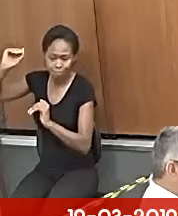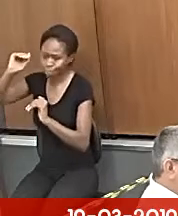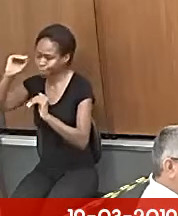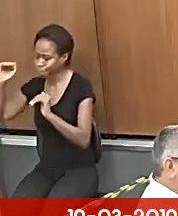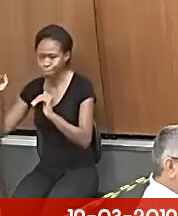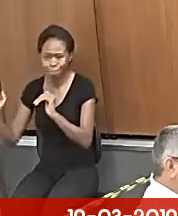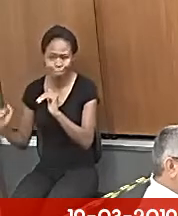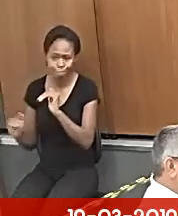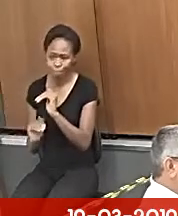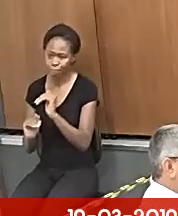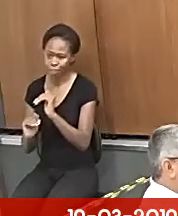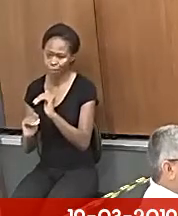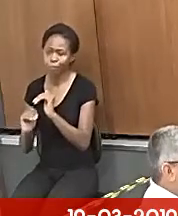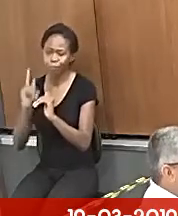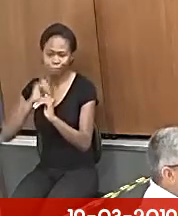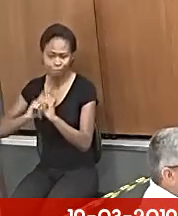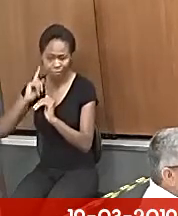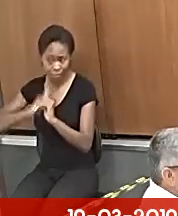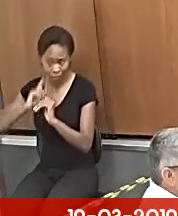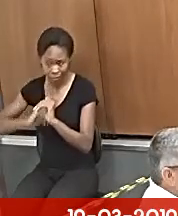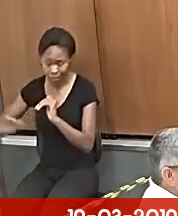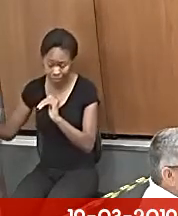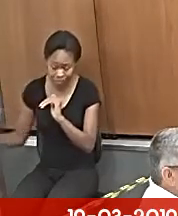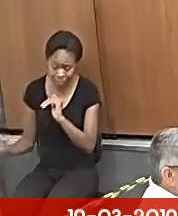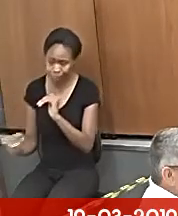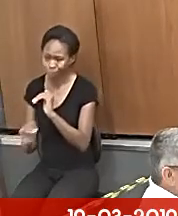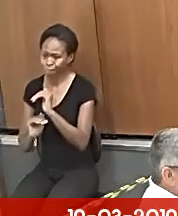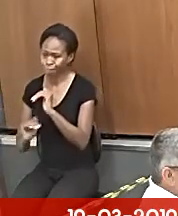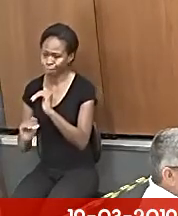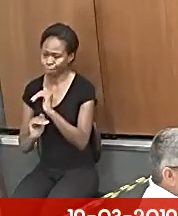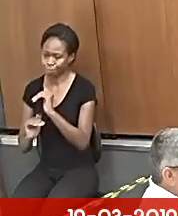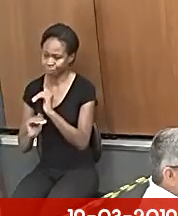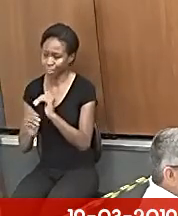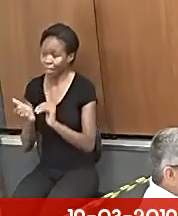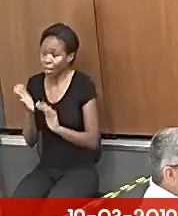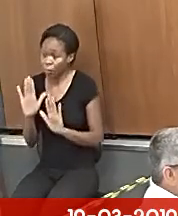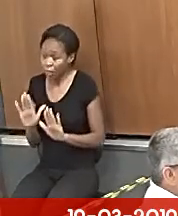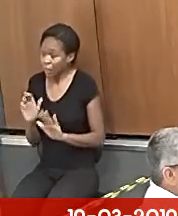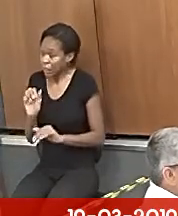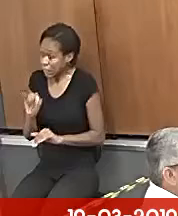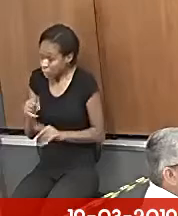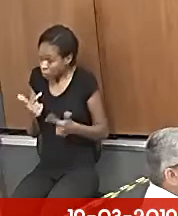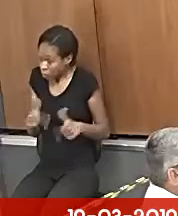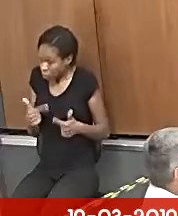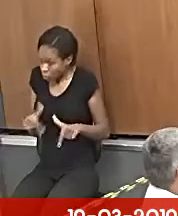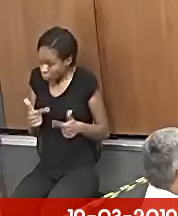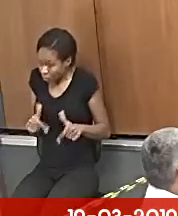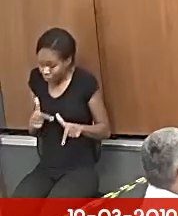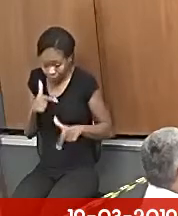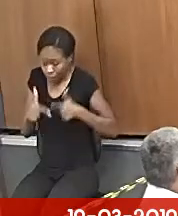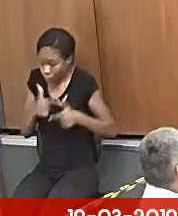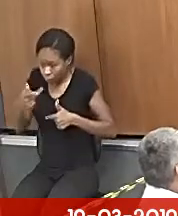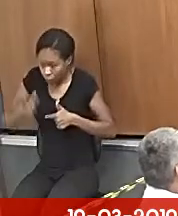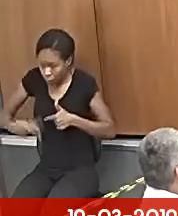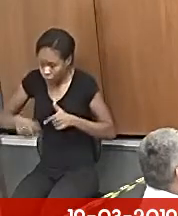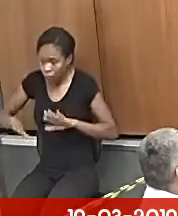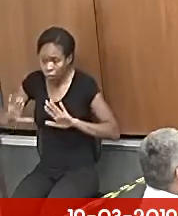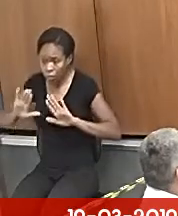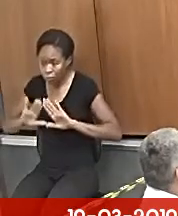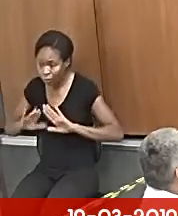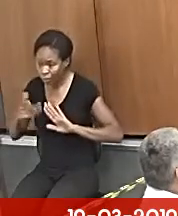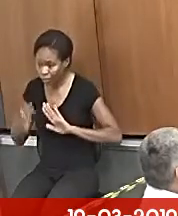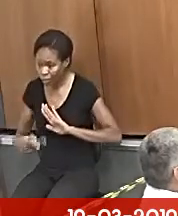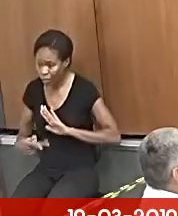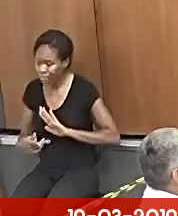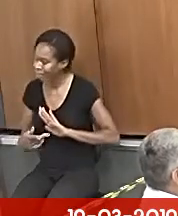estamos lá embaixo haja vista que se não fosse o nosso trabalho às escolas especiais estarão fechadas já há